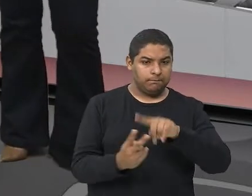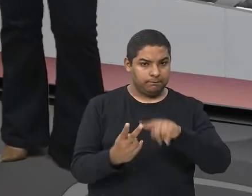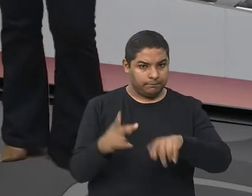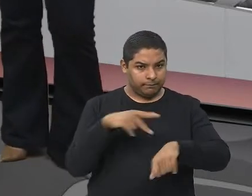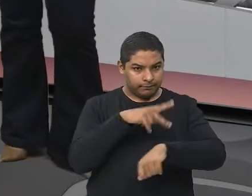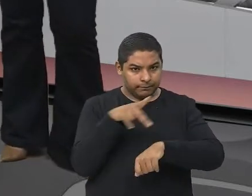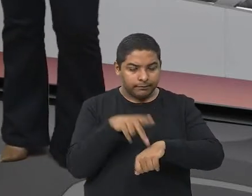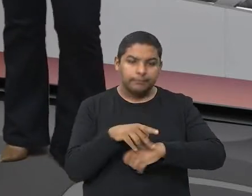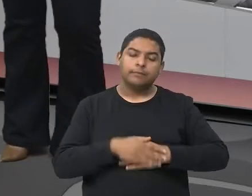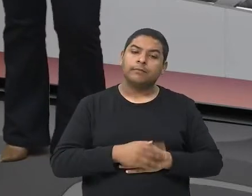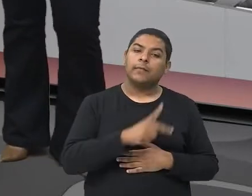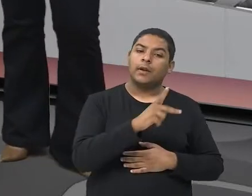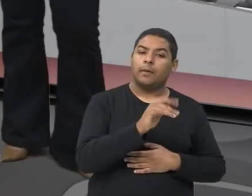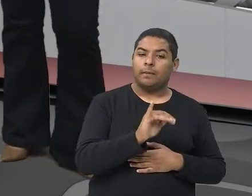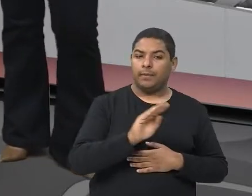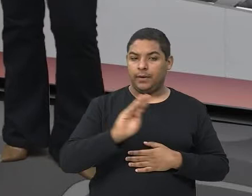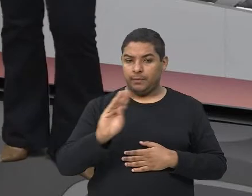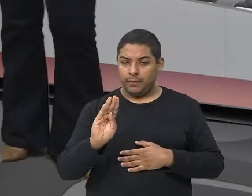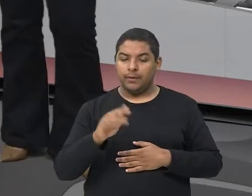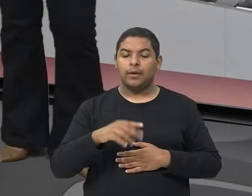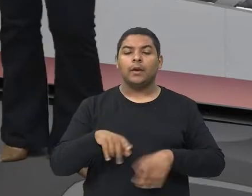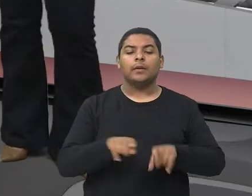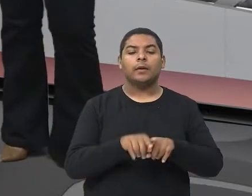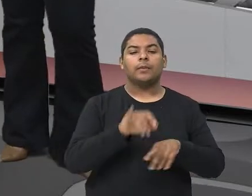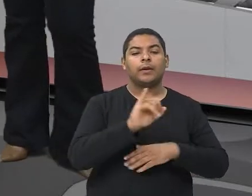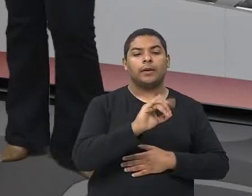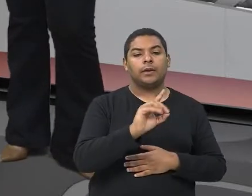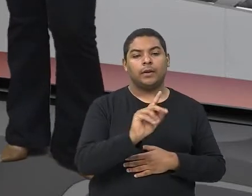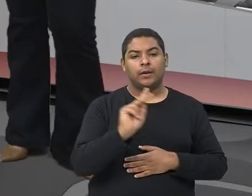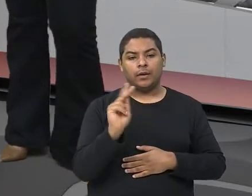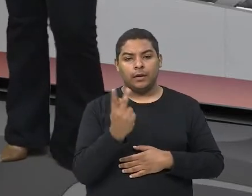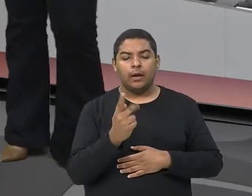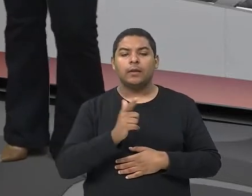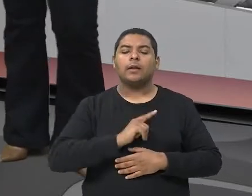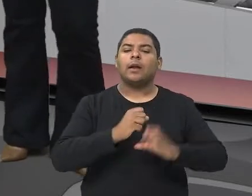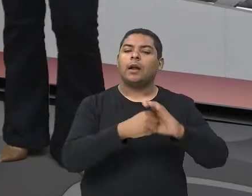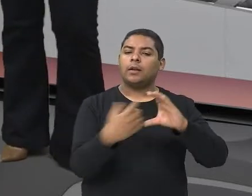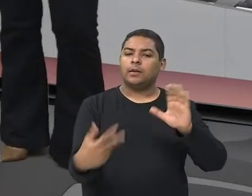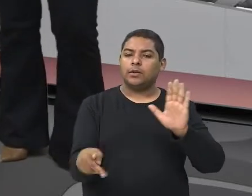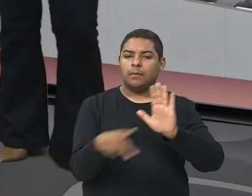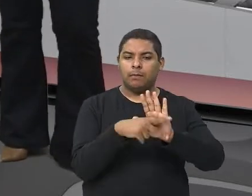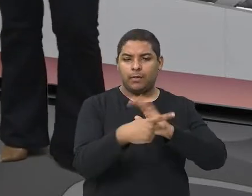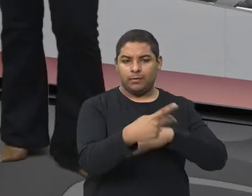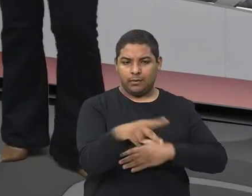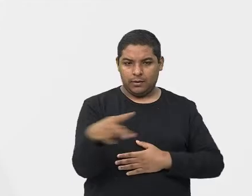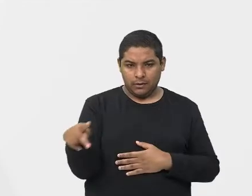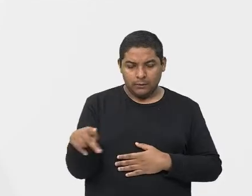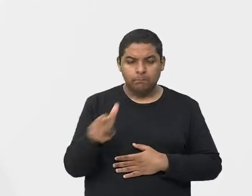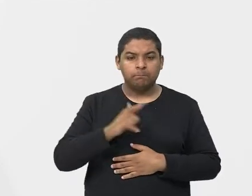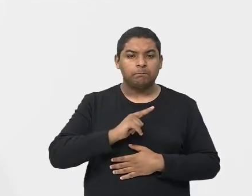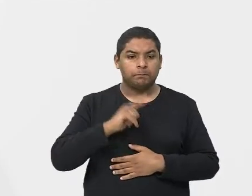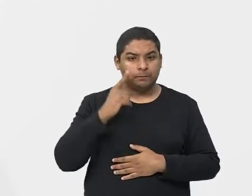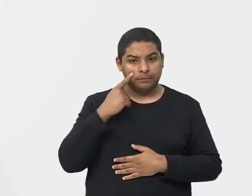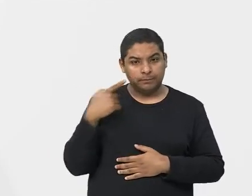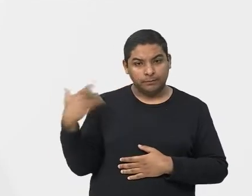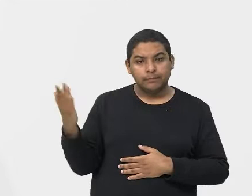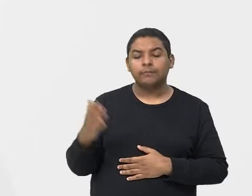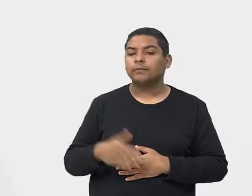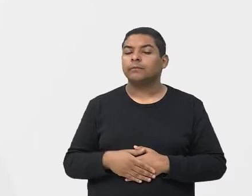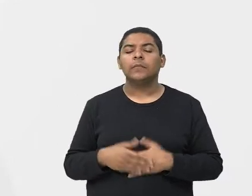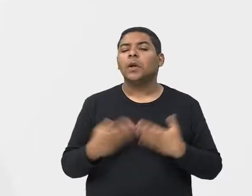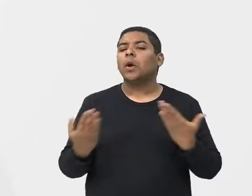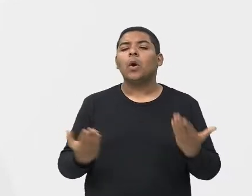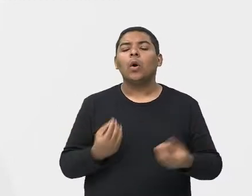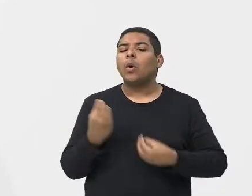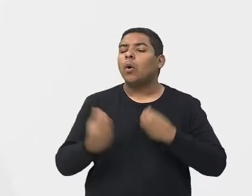relação ao PIB quanto ao IDH, cada um vai ter as suas características, que é o que nós iremos verificar agora. Como é que a gente